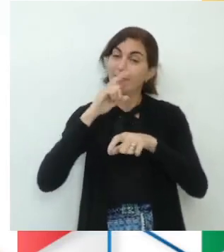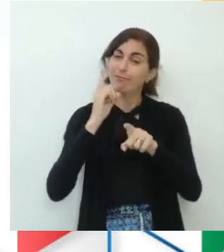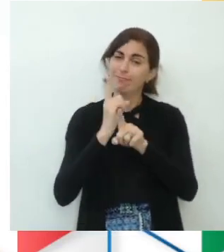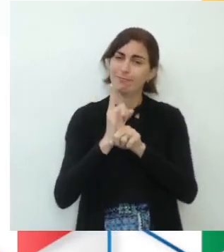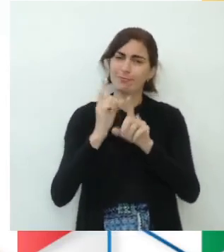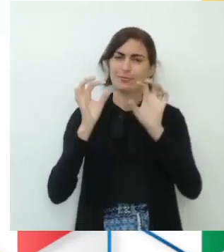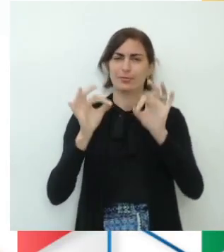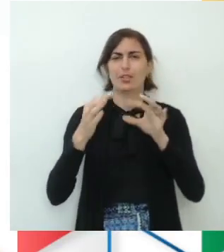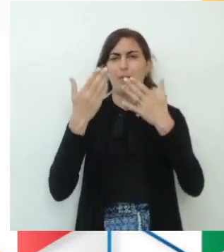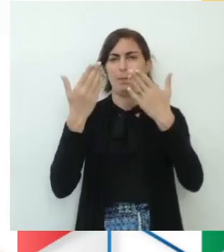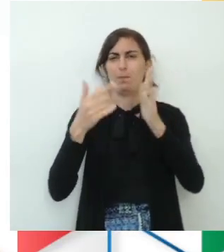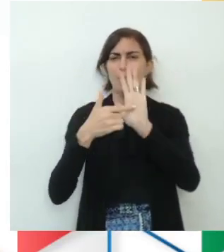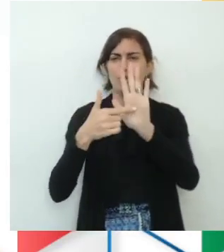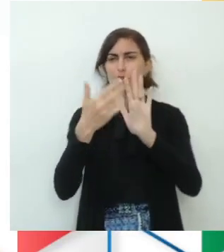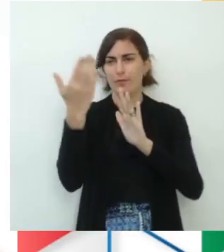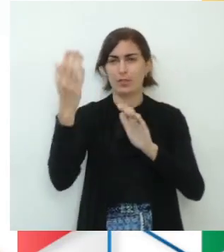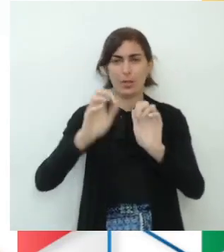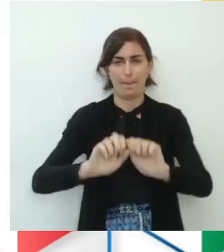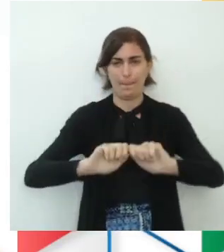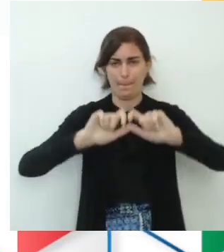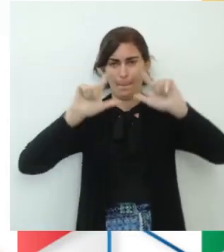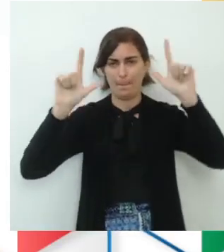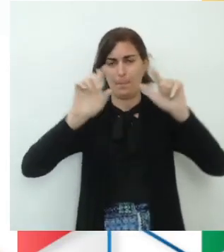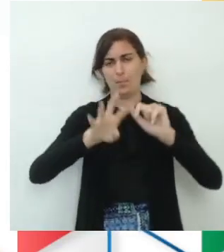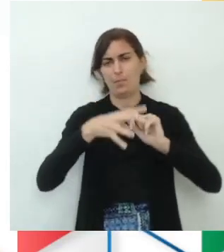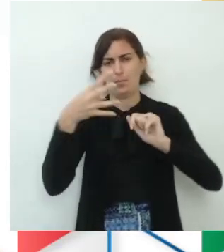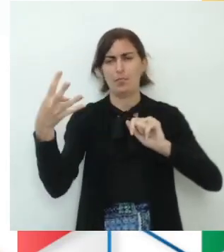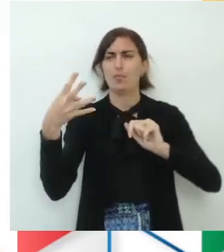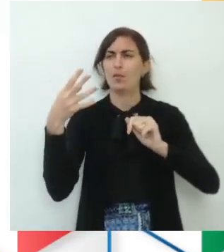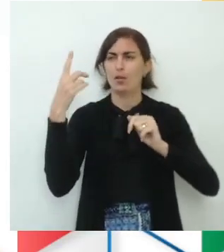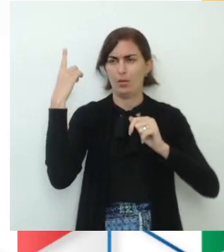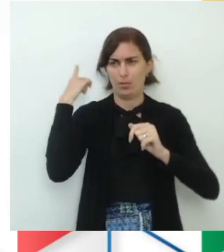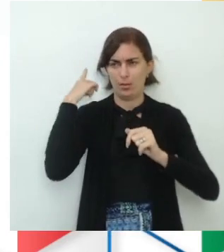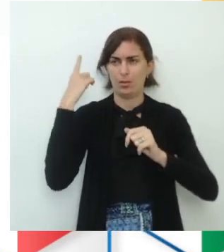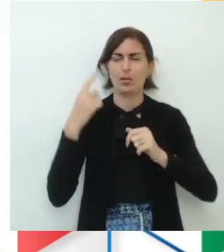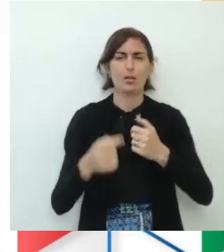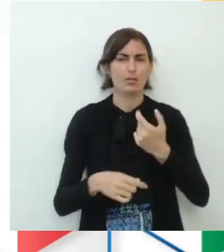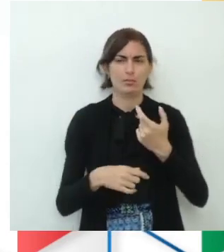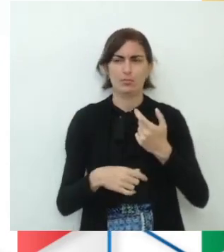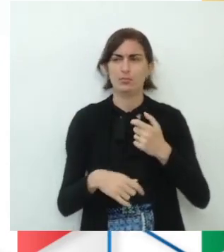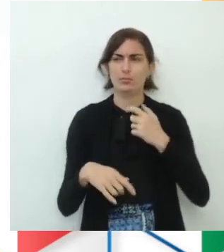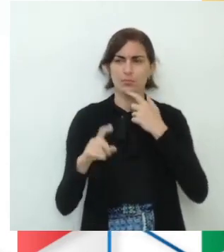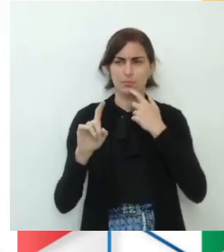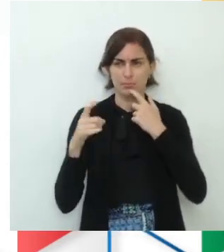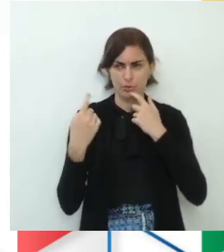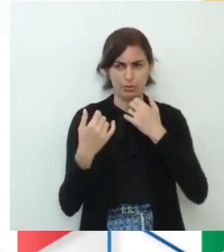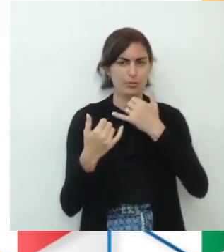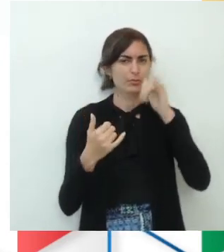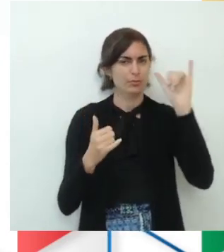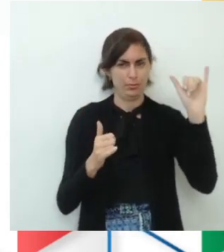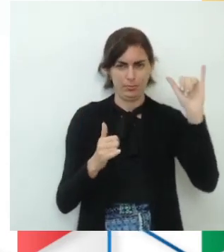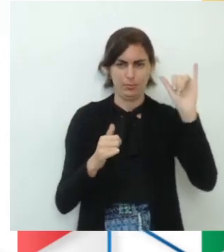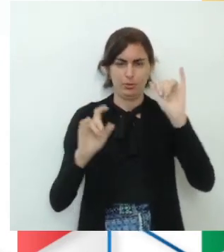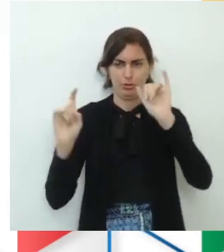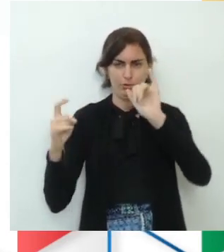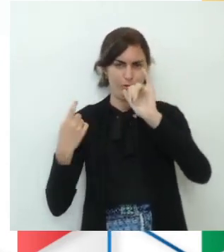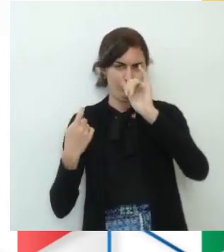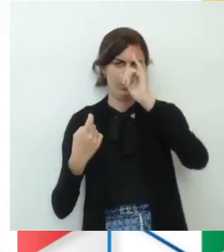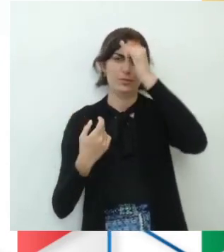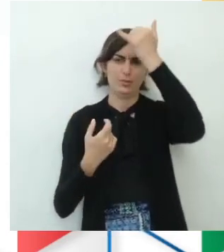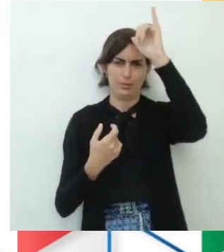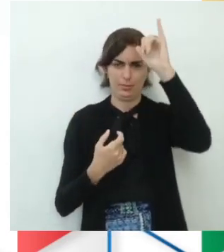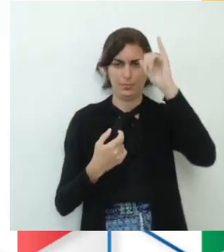está mostrando para vocês a partir do plano cartesiano em dois momentos, que são as abscissas e as ordenadas, como já